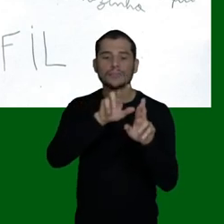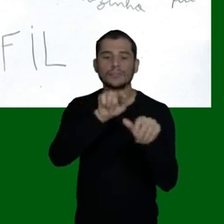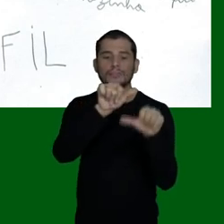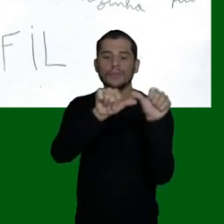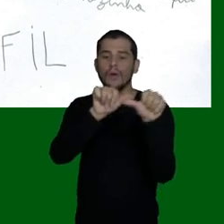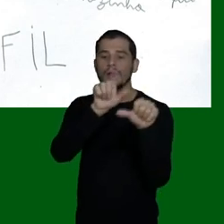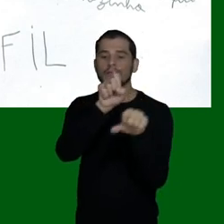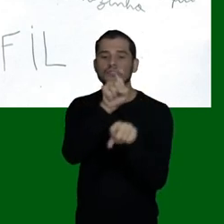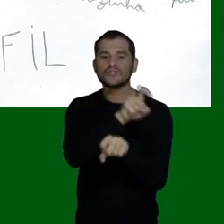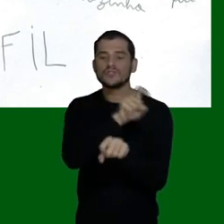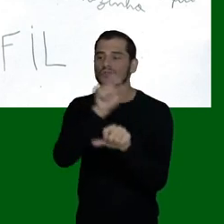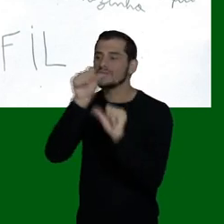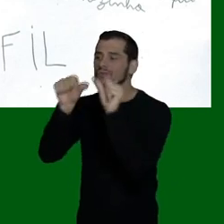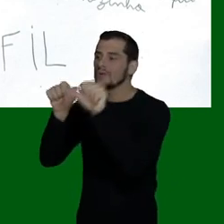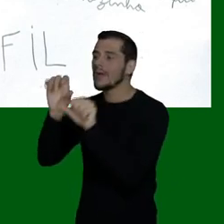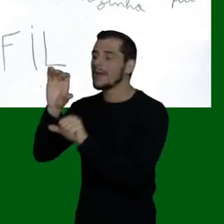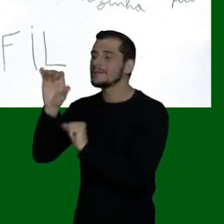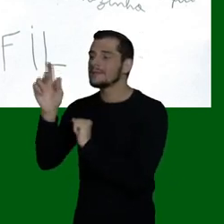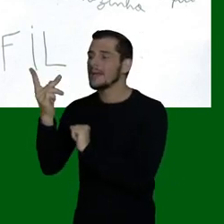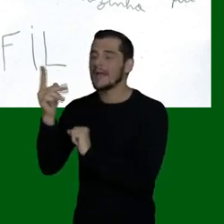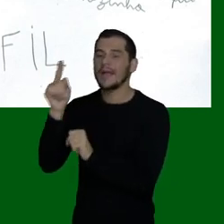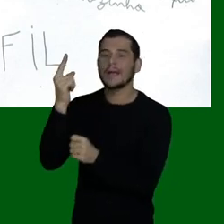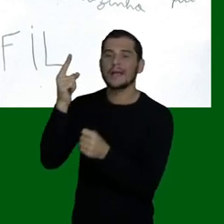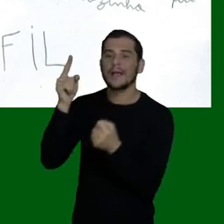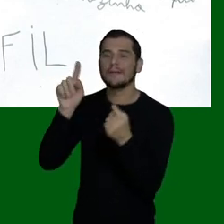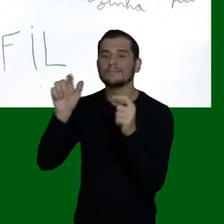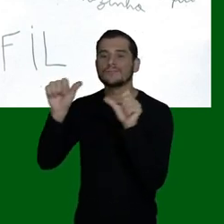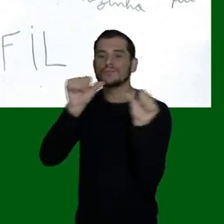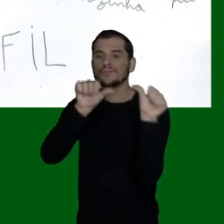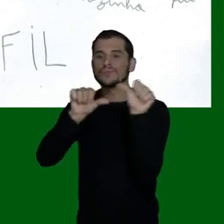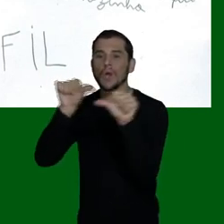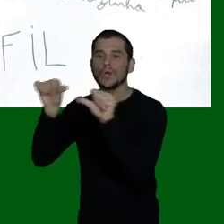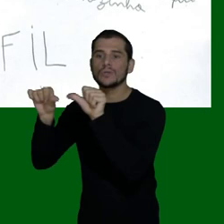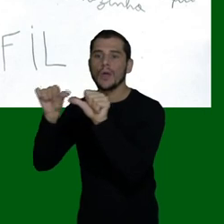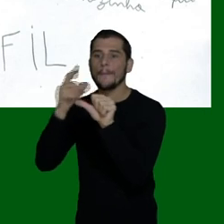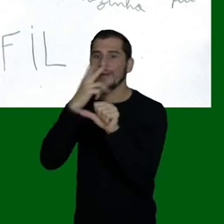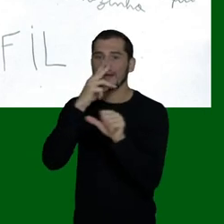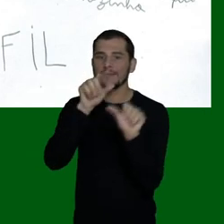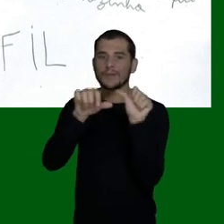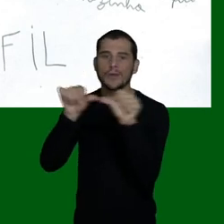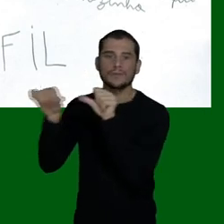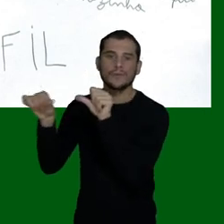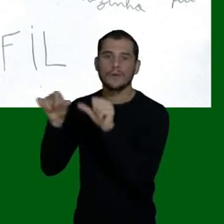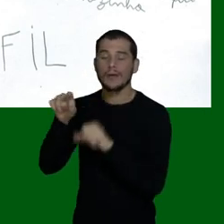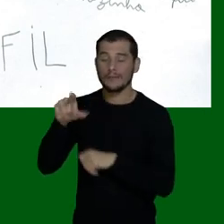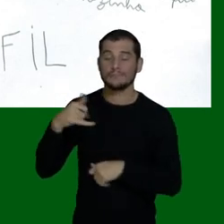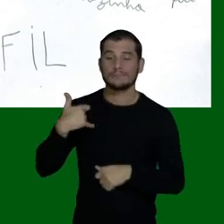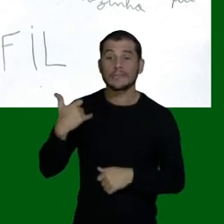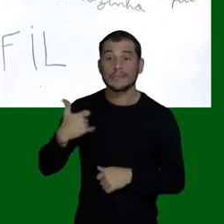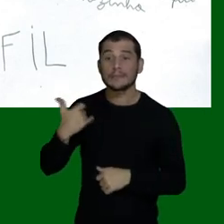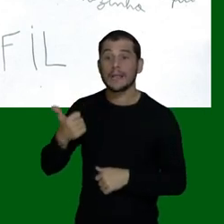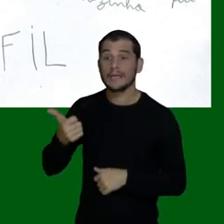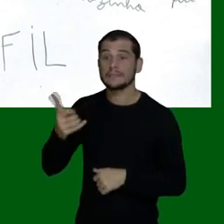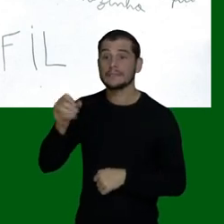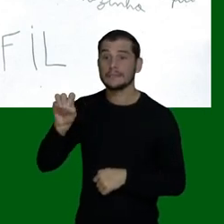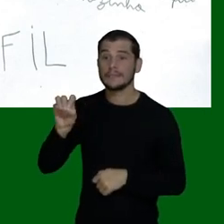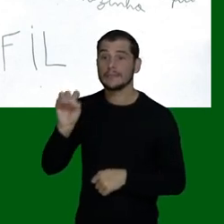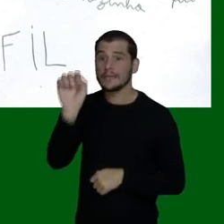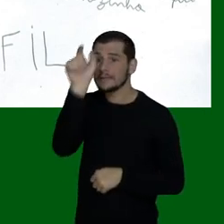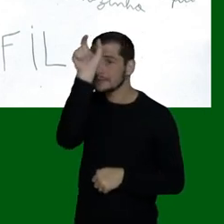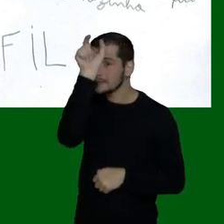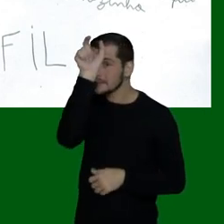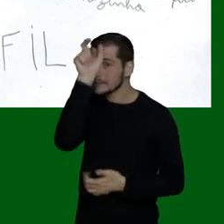né então eles trocam tudo por tudo né então garoto de 10 anos também disléxico que a gente